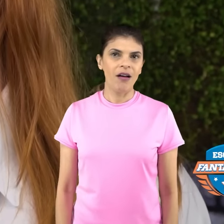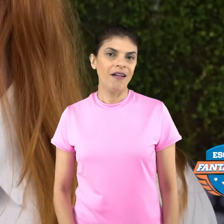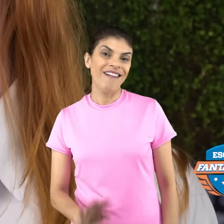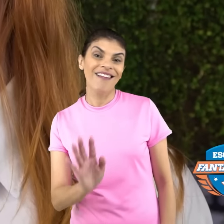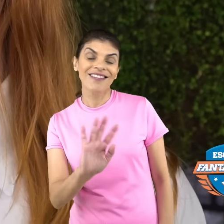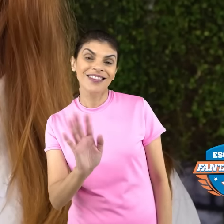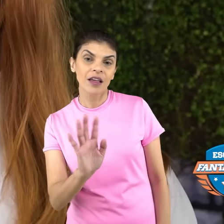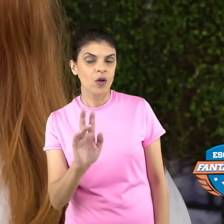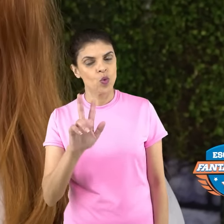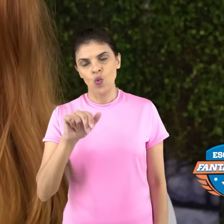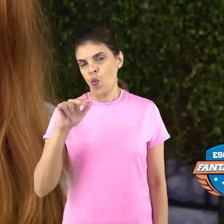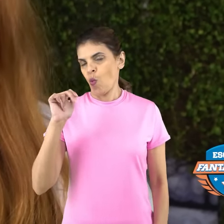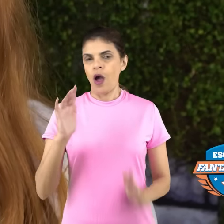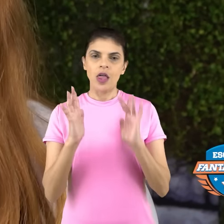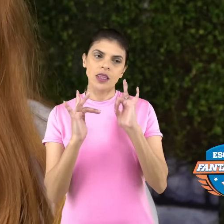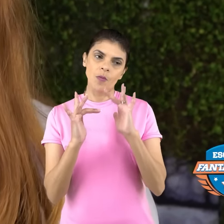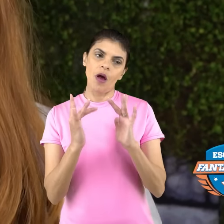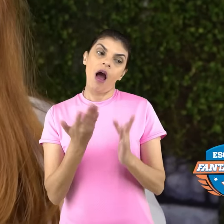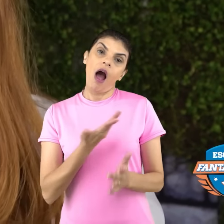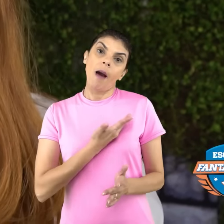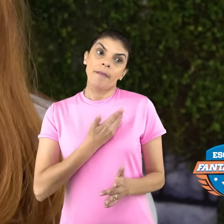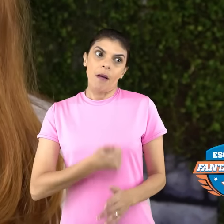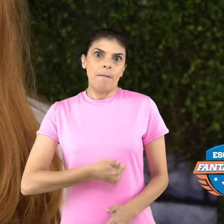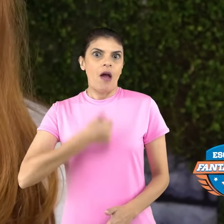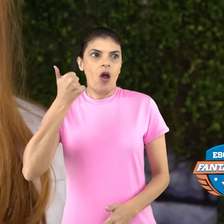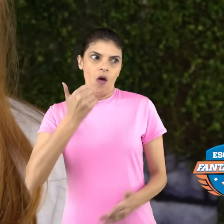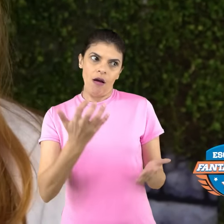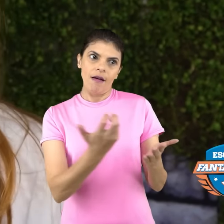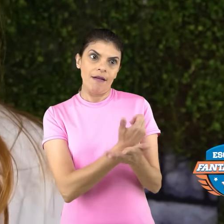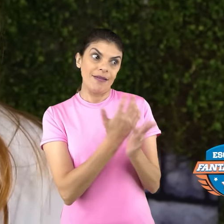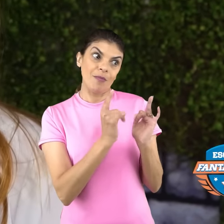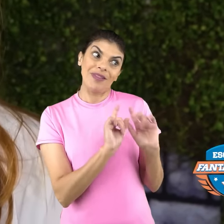Quer dizer, eu nunca ia namorar o namorado da minha melhor amiga, né?